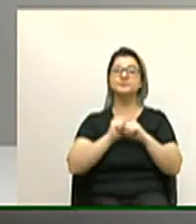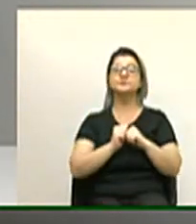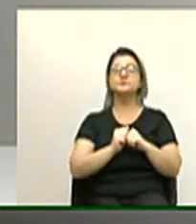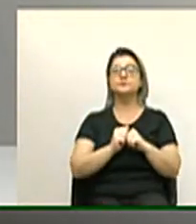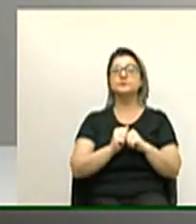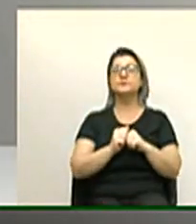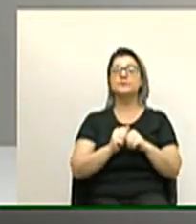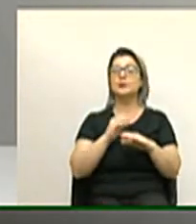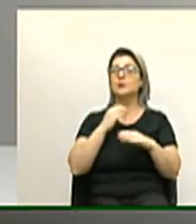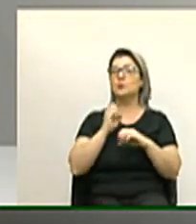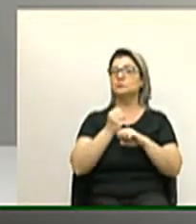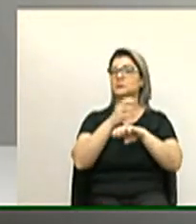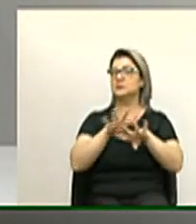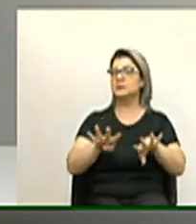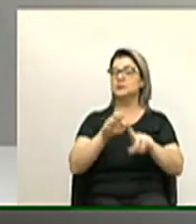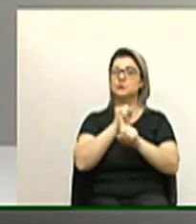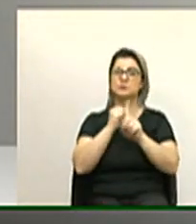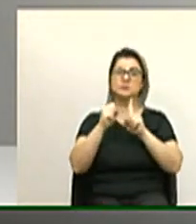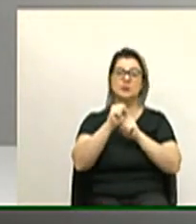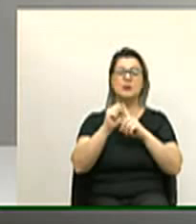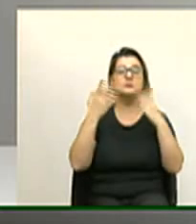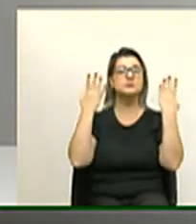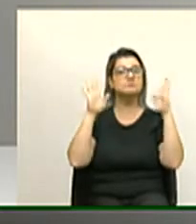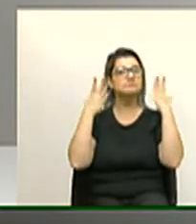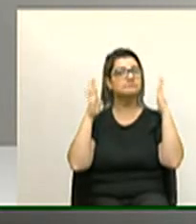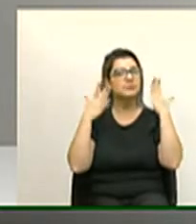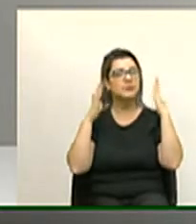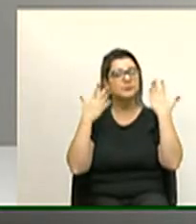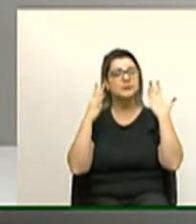lugar, parabenizar o deputado Zé Nunes. É